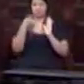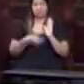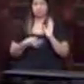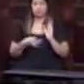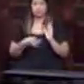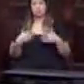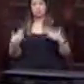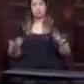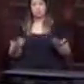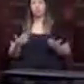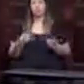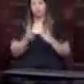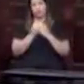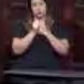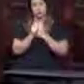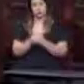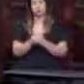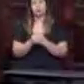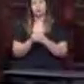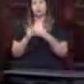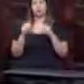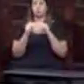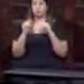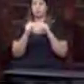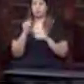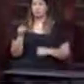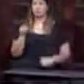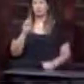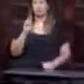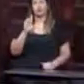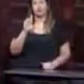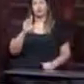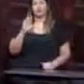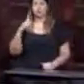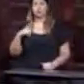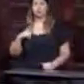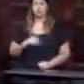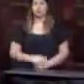Portanto, nosso voto acompanha o voto divergente do deputado Luiz Paulo.